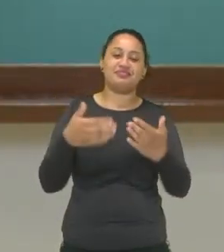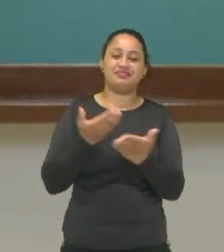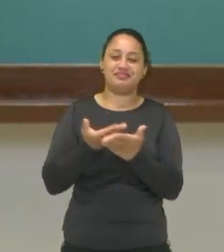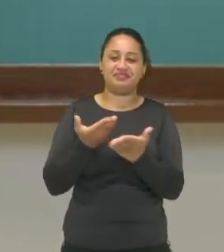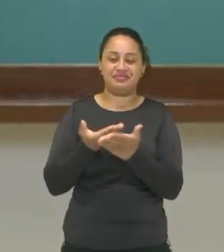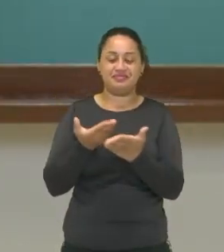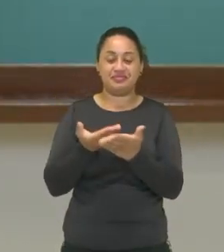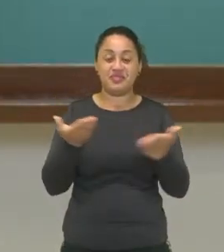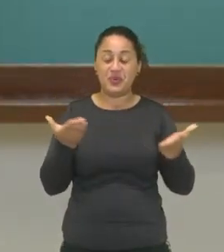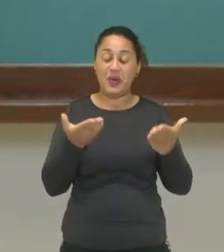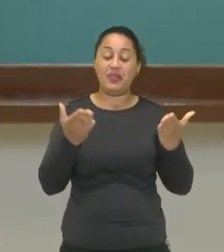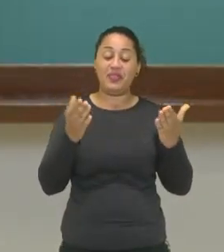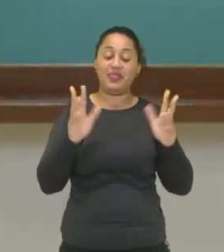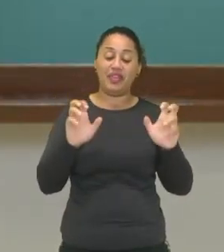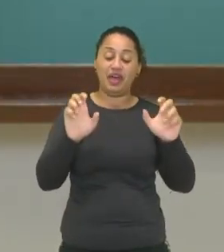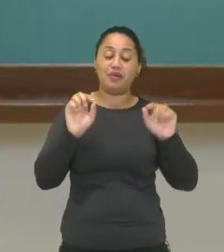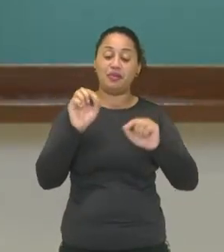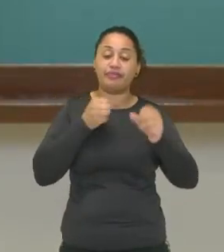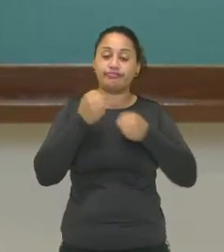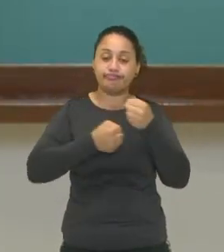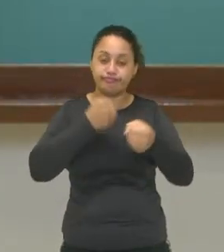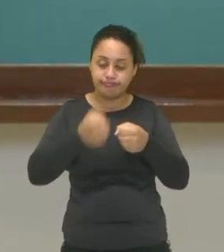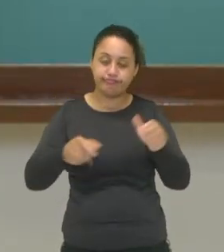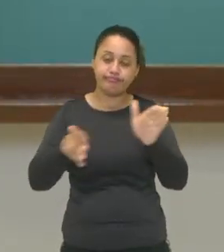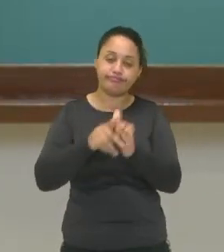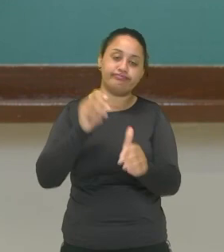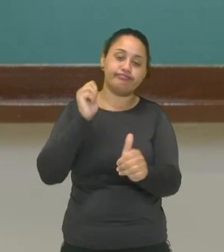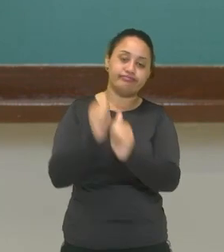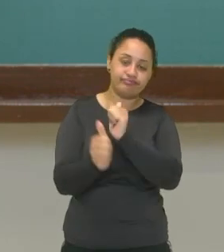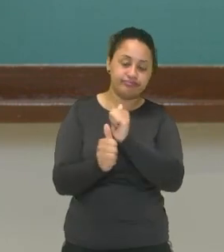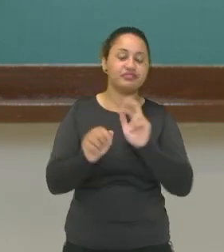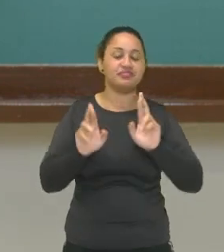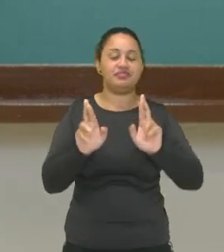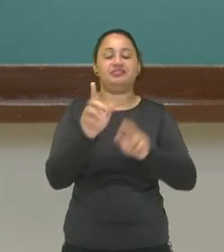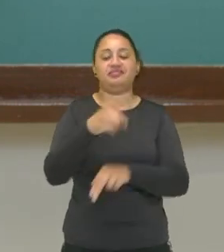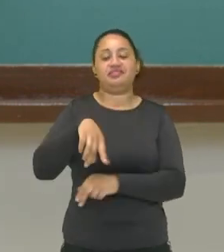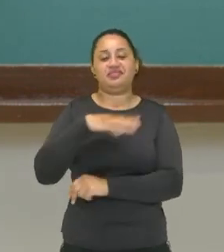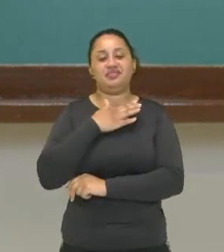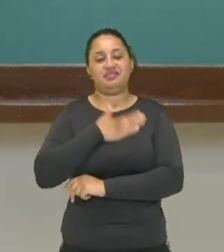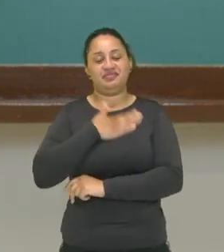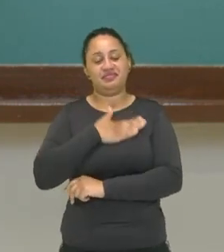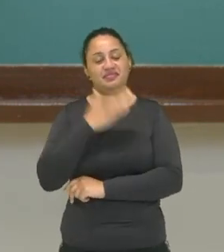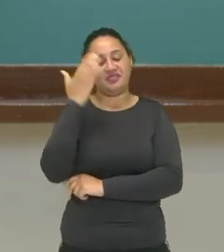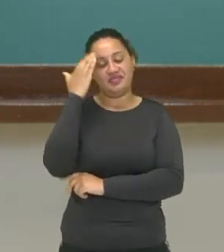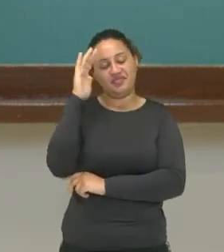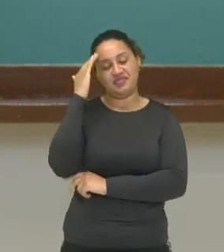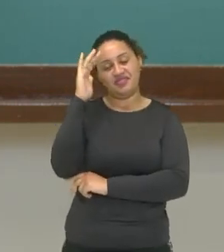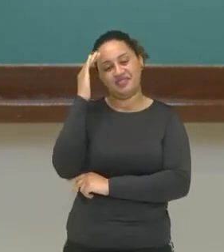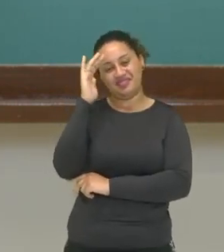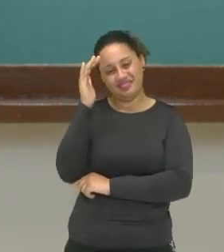aí o nosso papo sobre as corridas do atletismo. Espero que vocês tenham entendido e